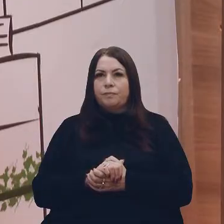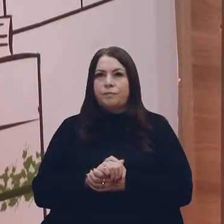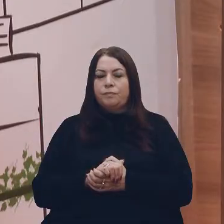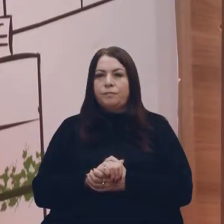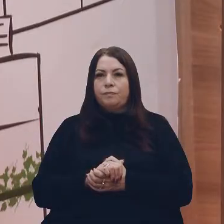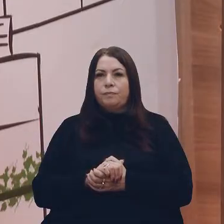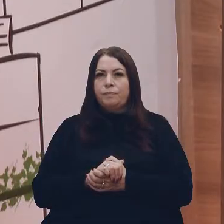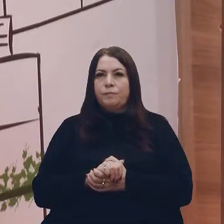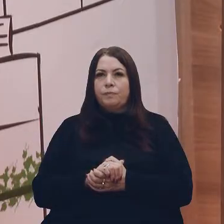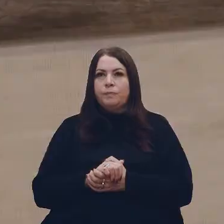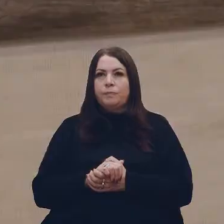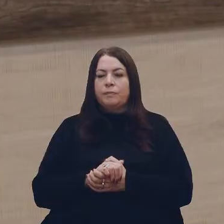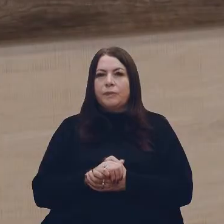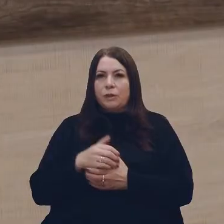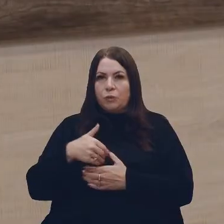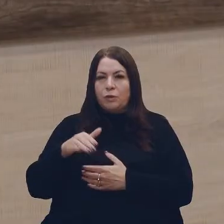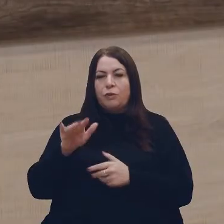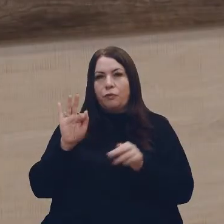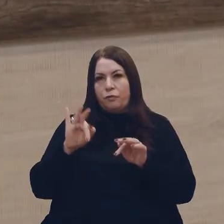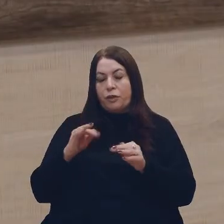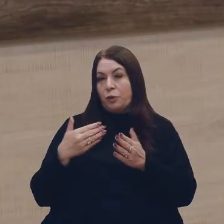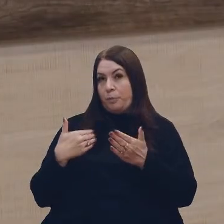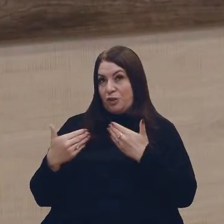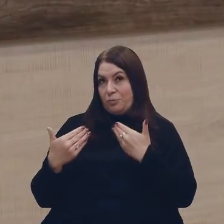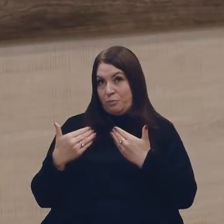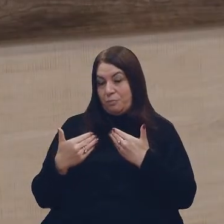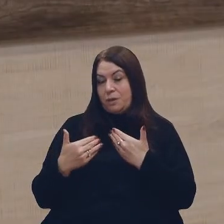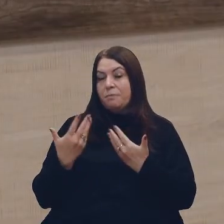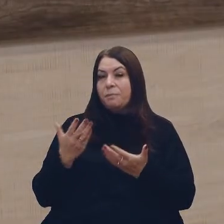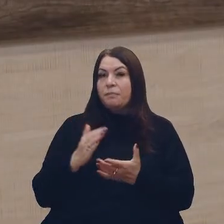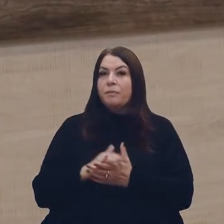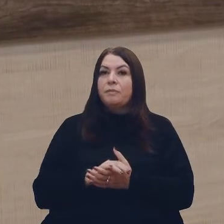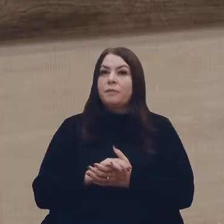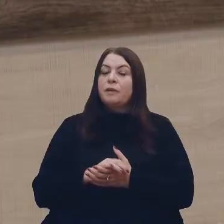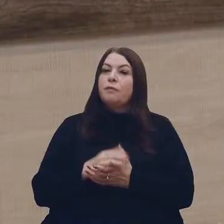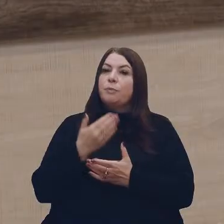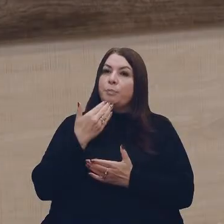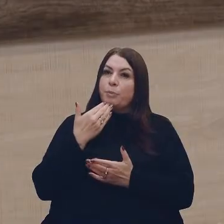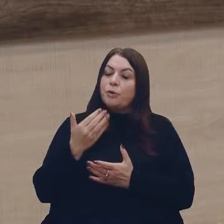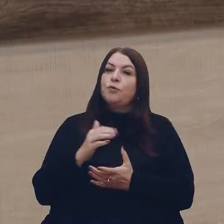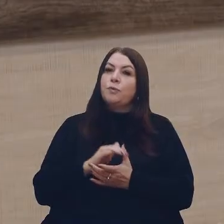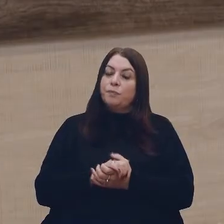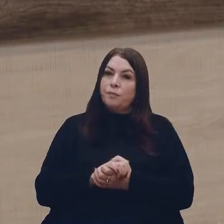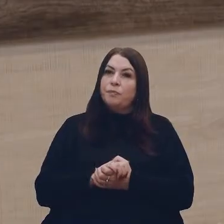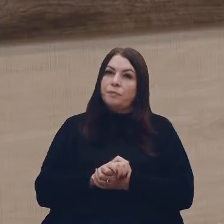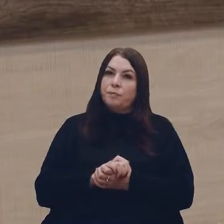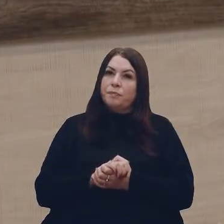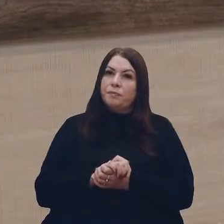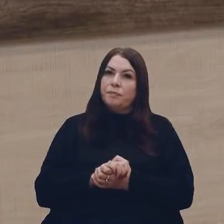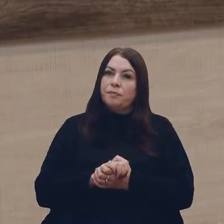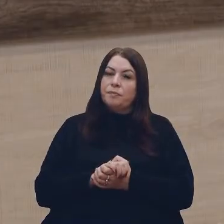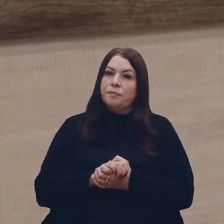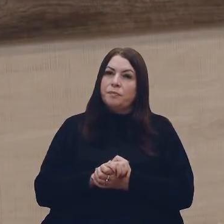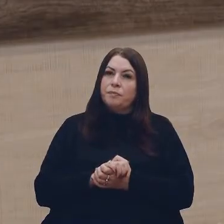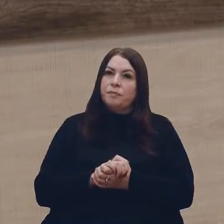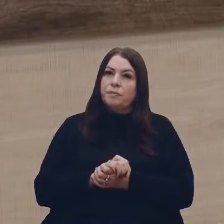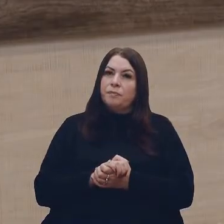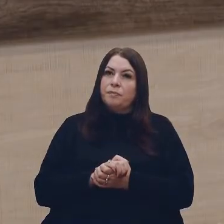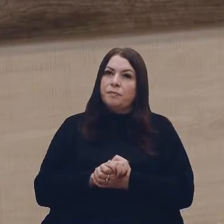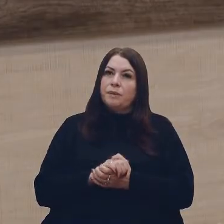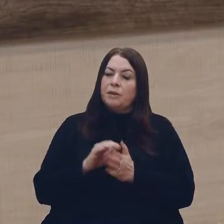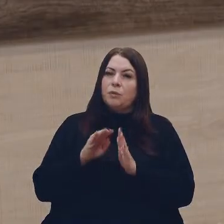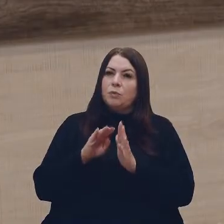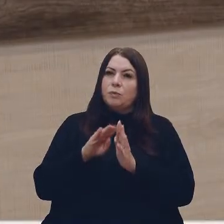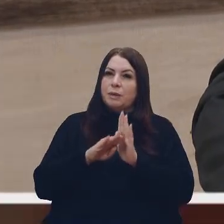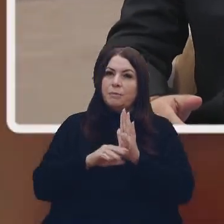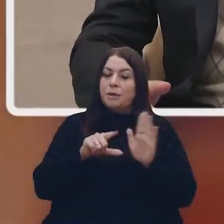questão toda aí. Nós estamos na reta final do nosso bate-papo, Roque Júnior. Eu vou pedir que tu dês aqui uma sequência, não